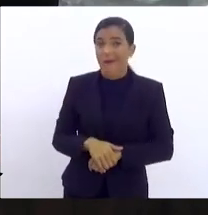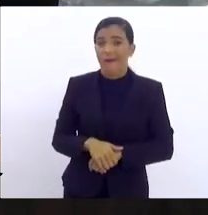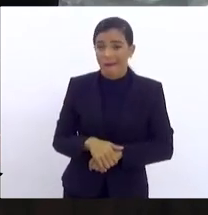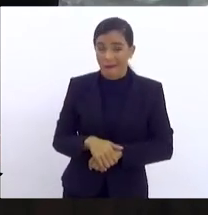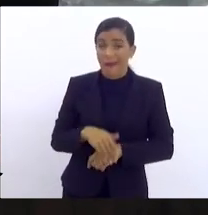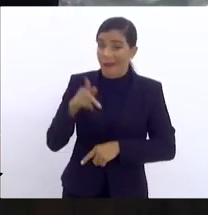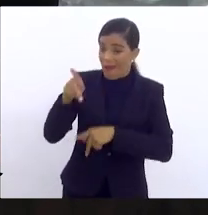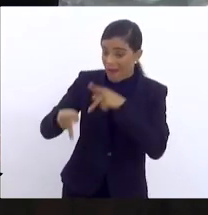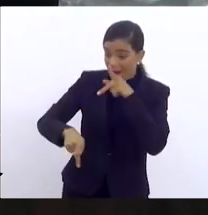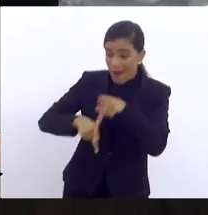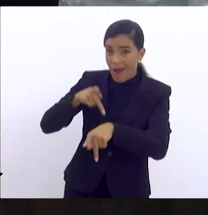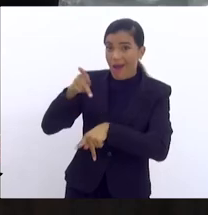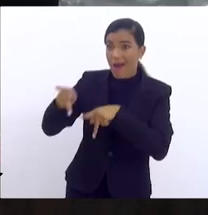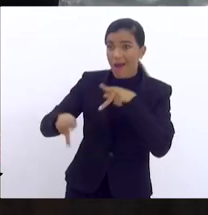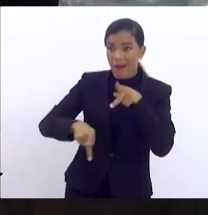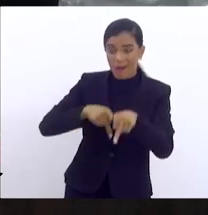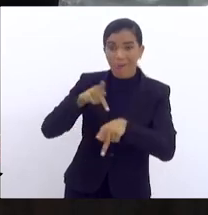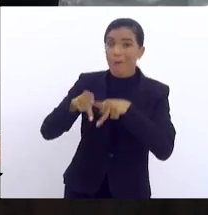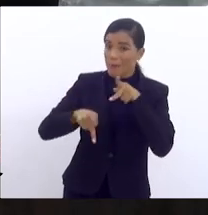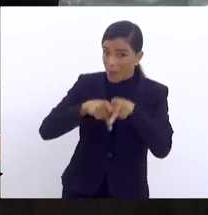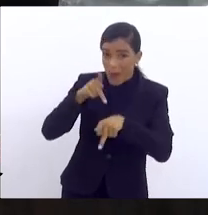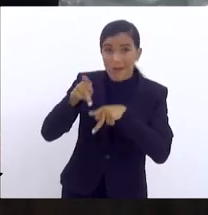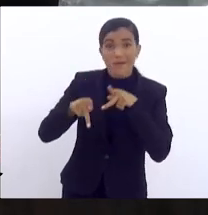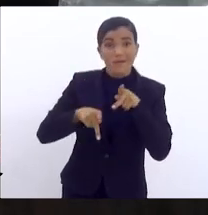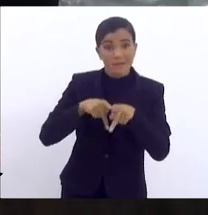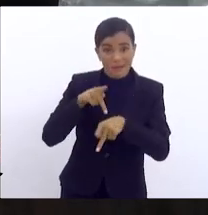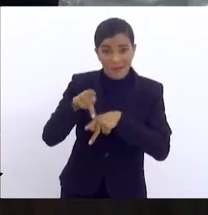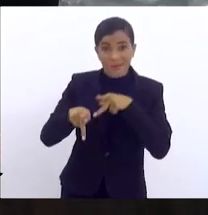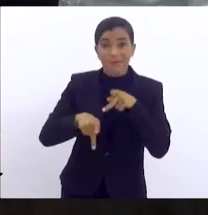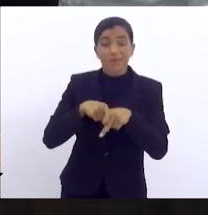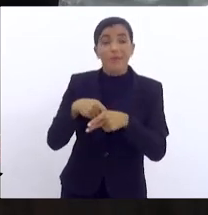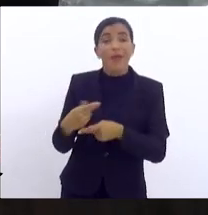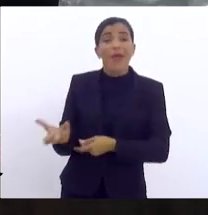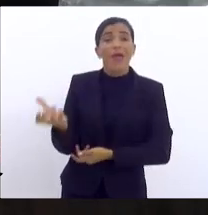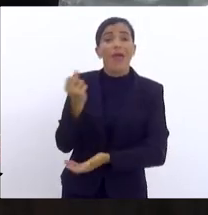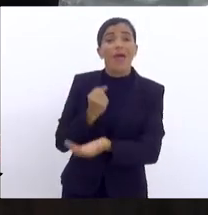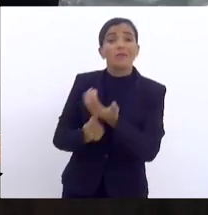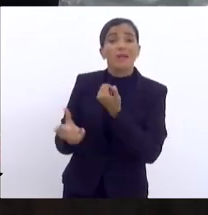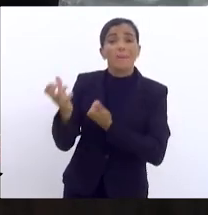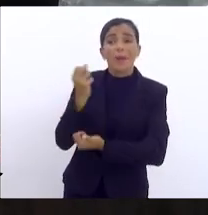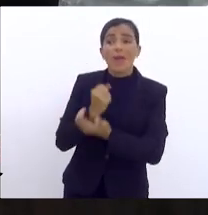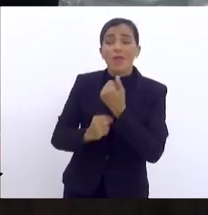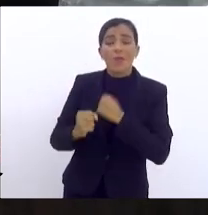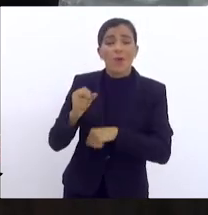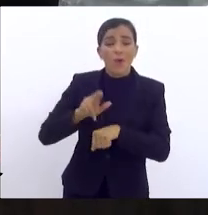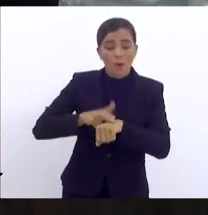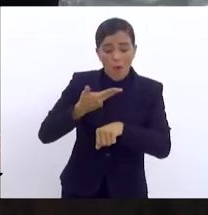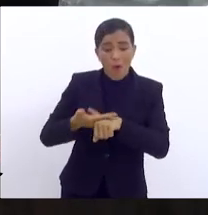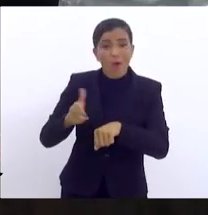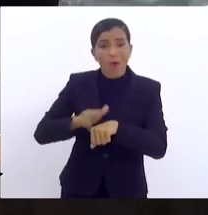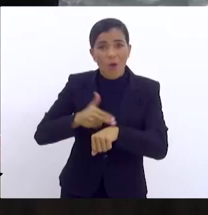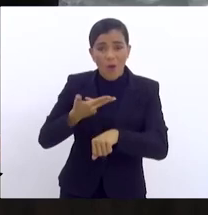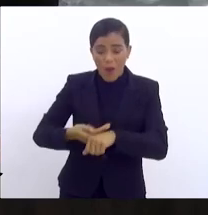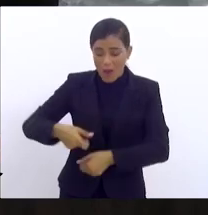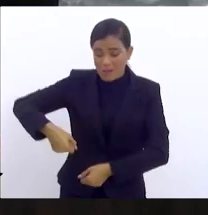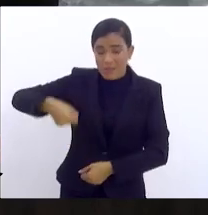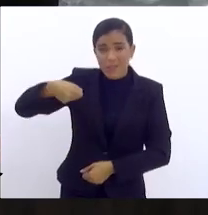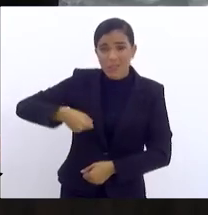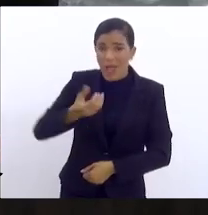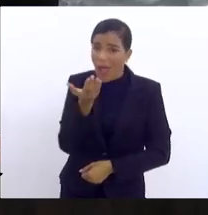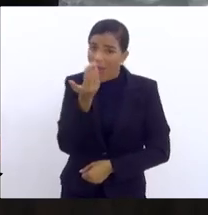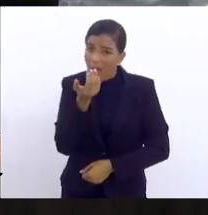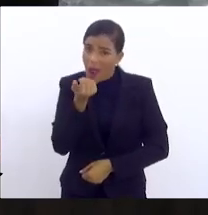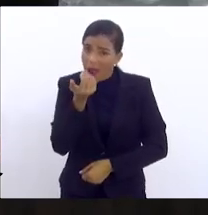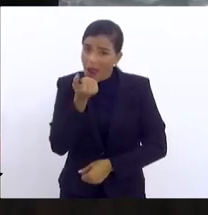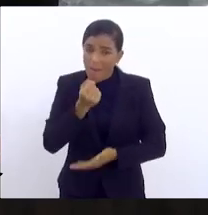a população aí vamos lá população recebendo bombom cesta básica